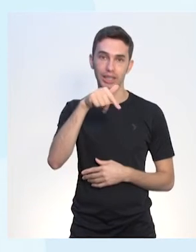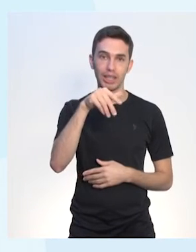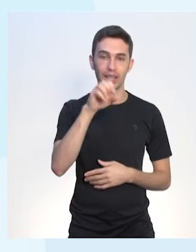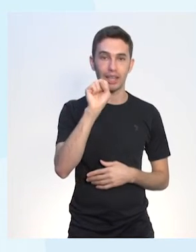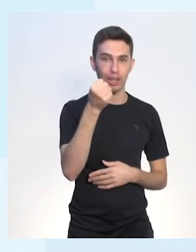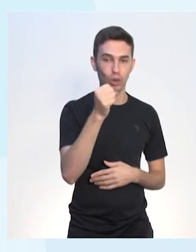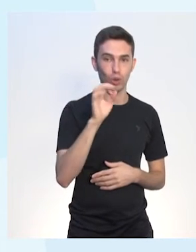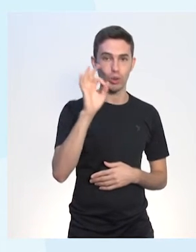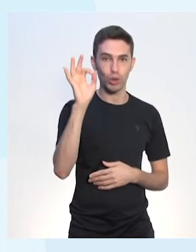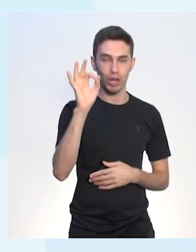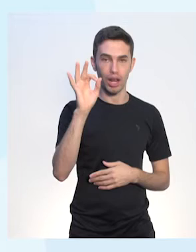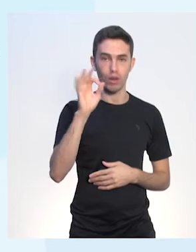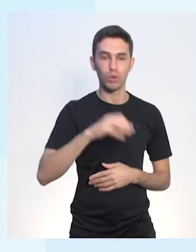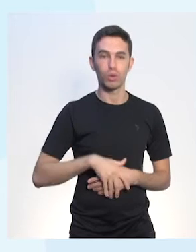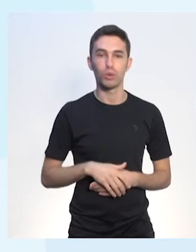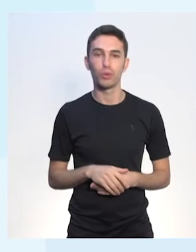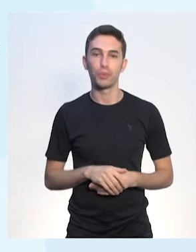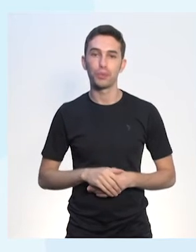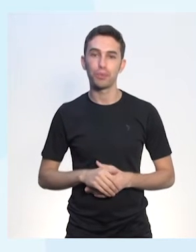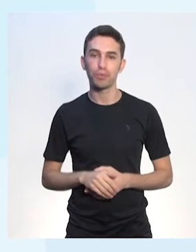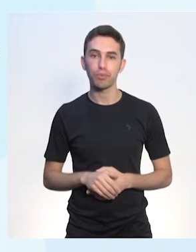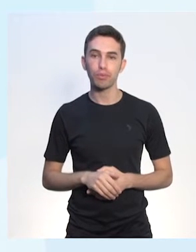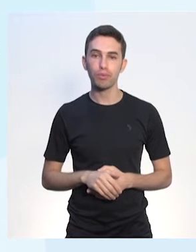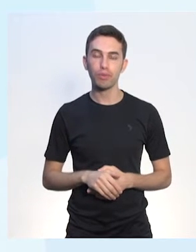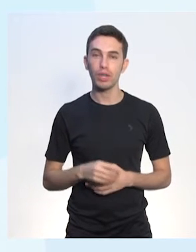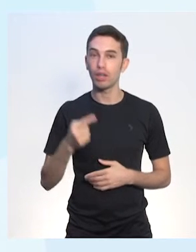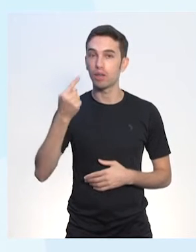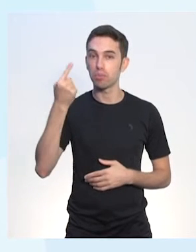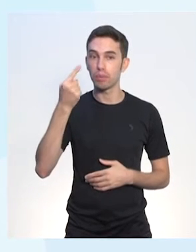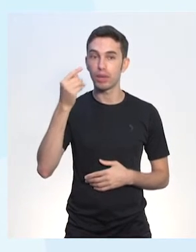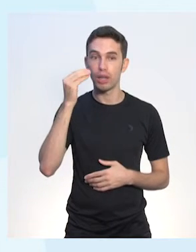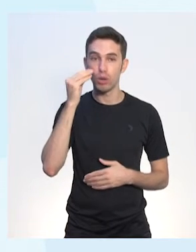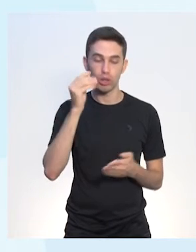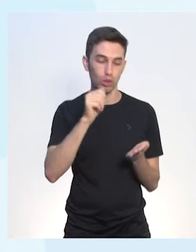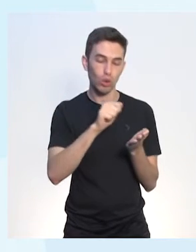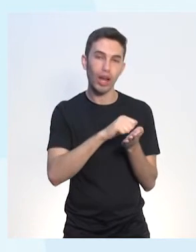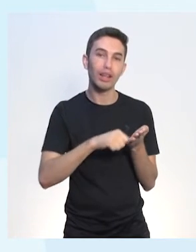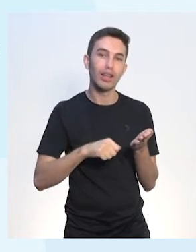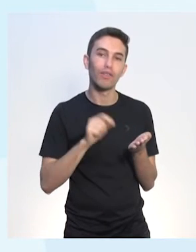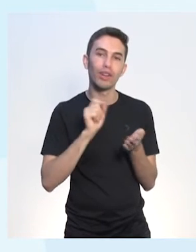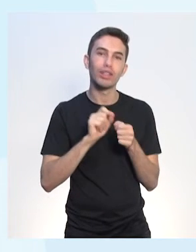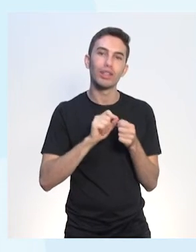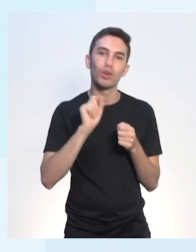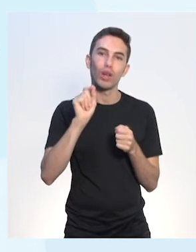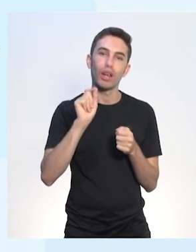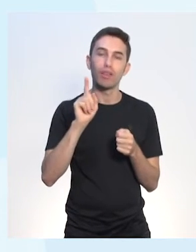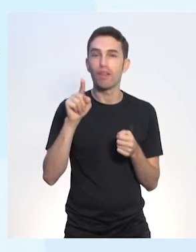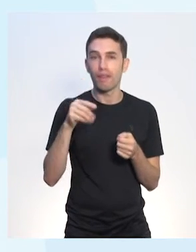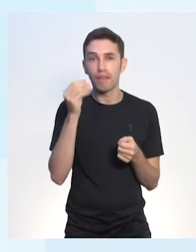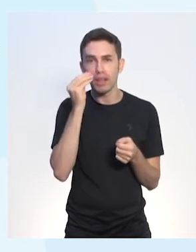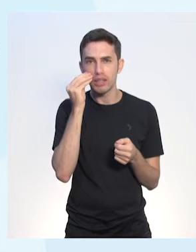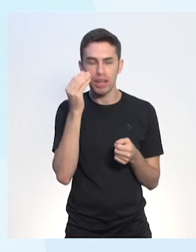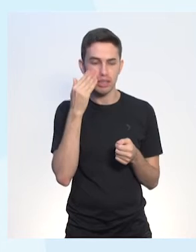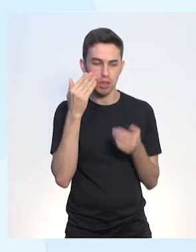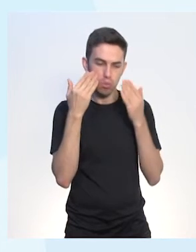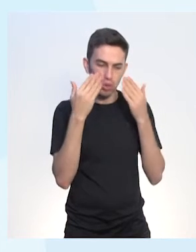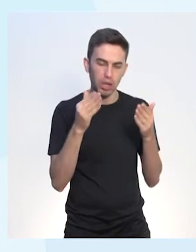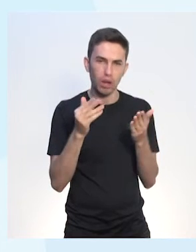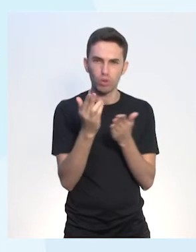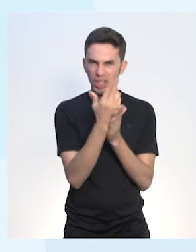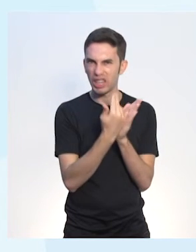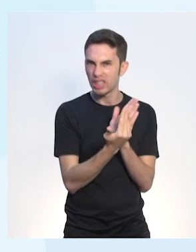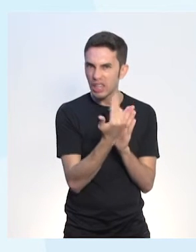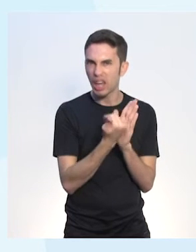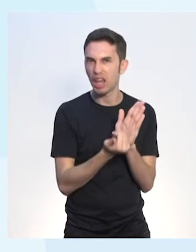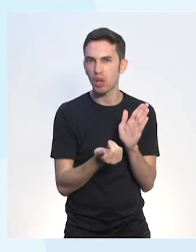78 graus. Então, a primeira coisa que vocês vão ter que fazer no caderno de vocês, tentar fazer um esquema, aí, um desenho, né,